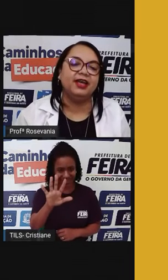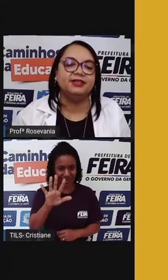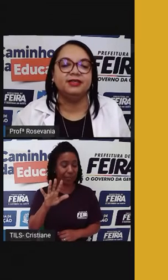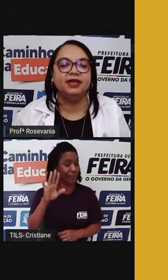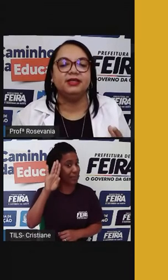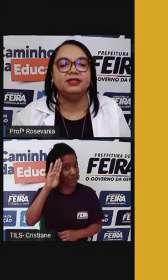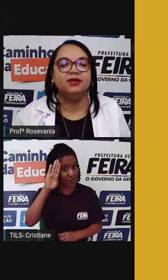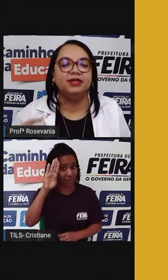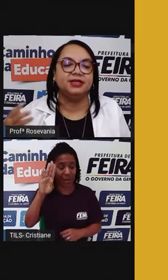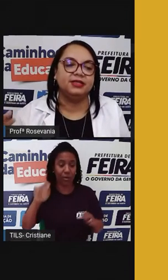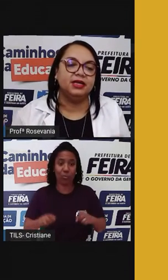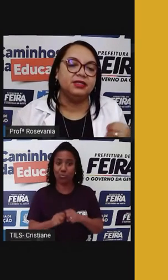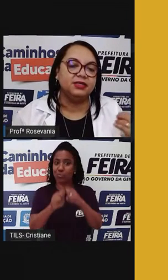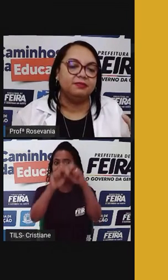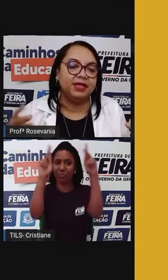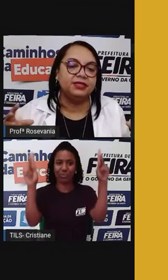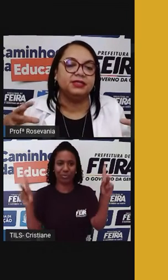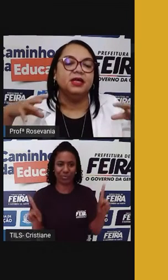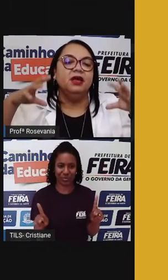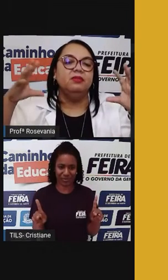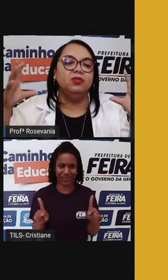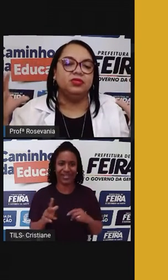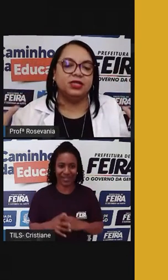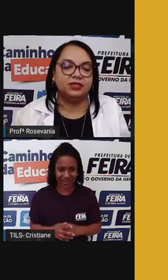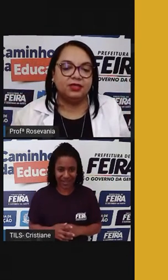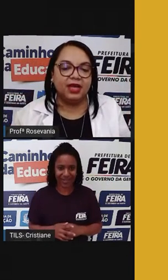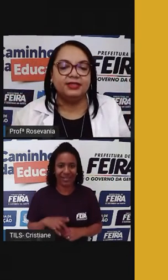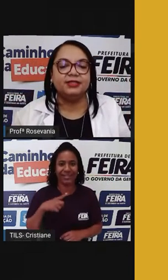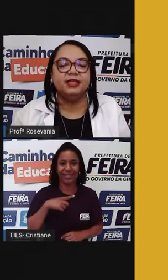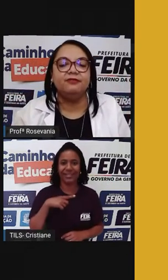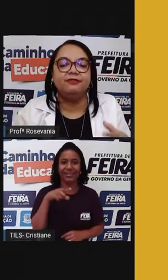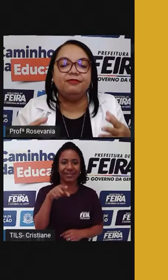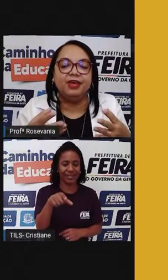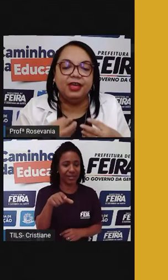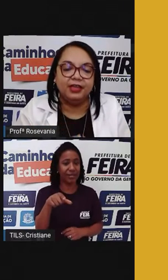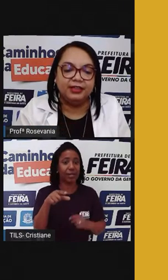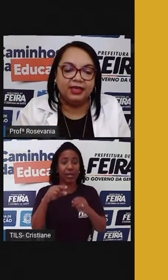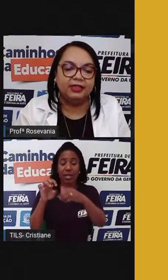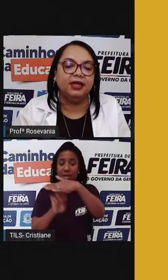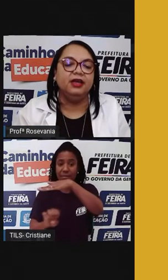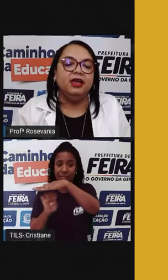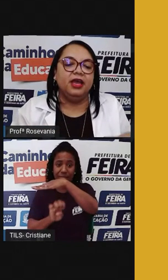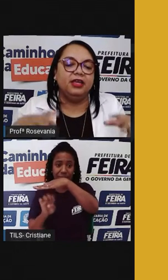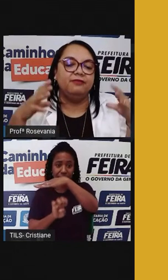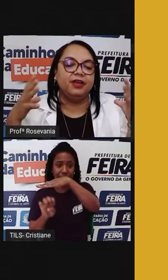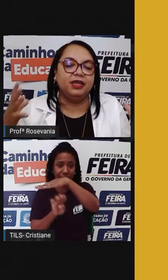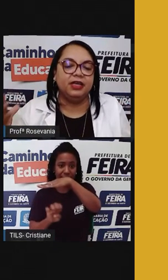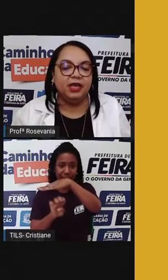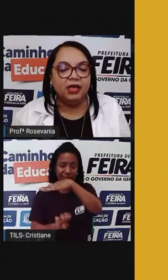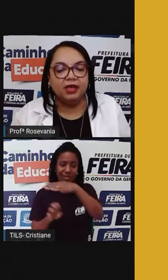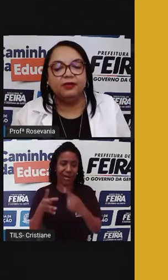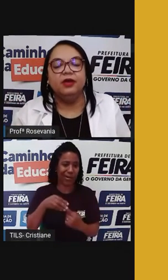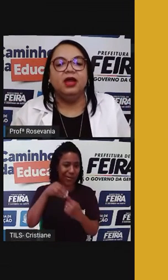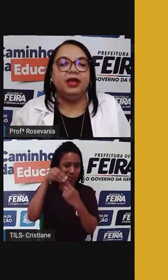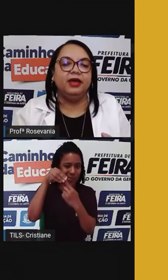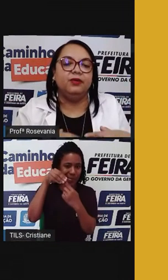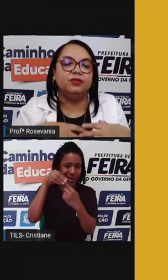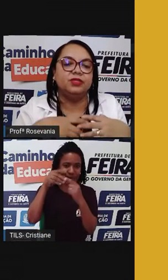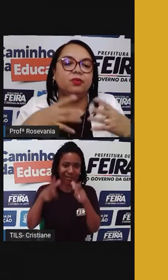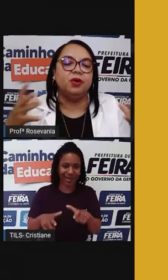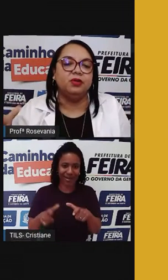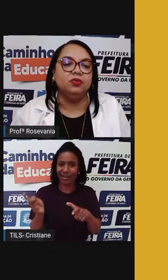franchises, que são essas grandes empresas multinacionais que vendem, né, que franquiam